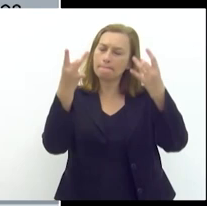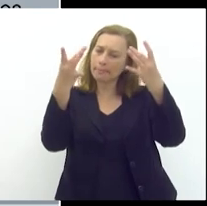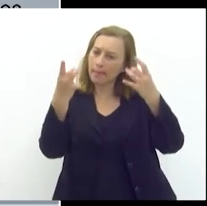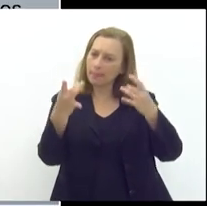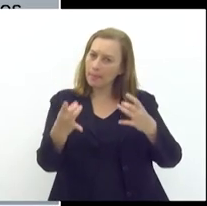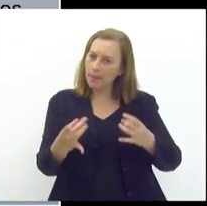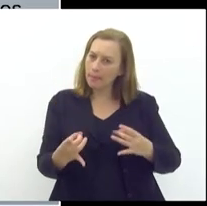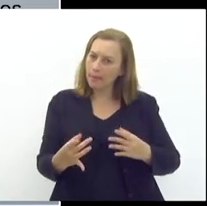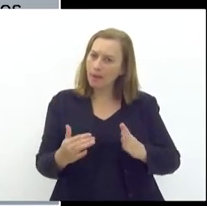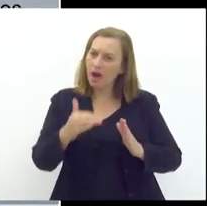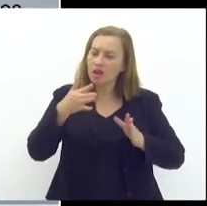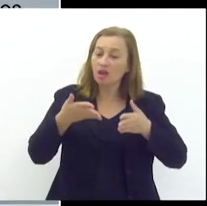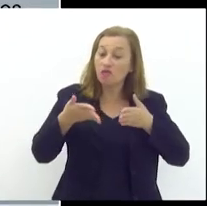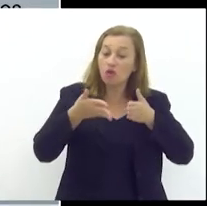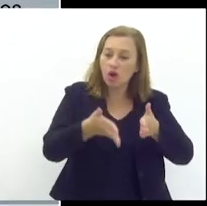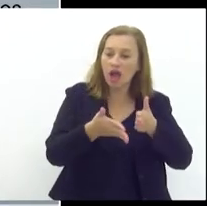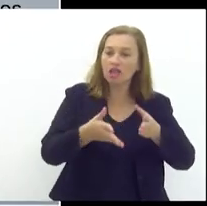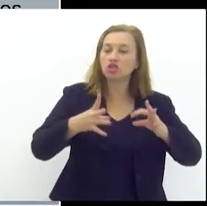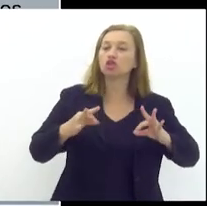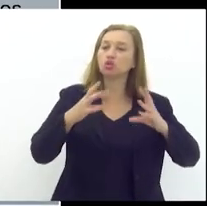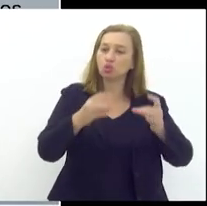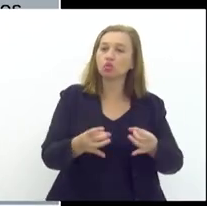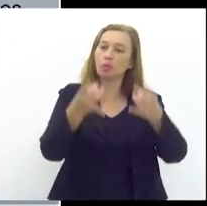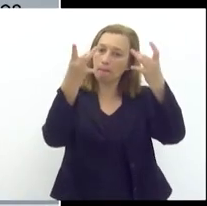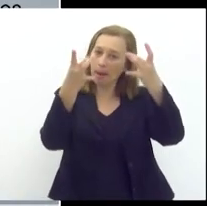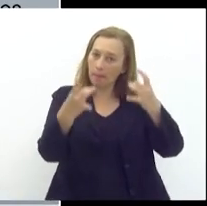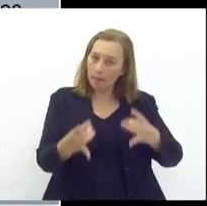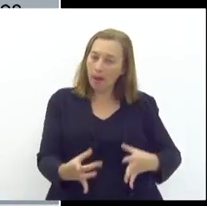nesses princípios aqui citados